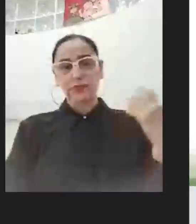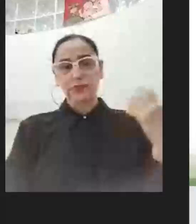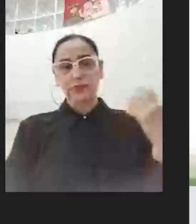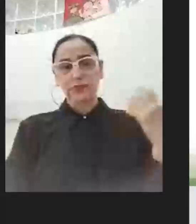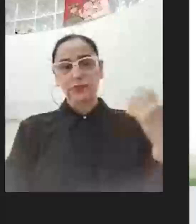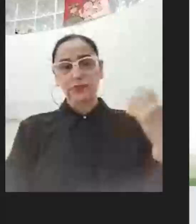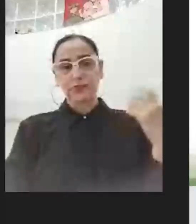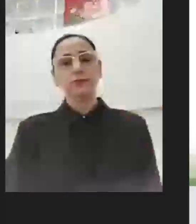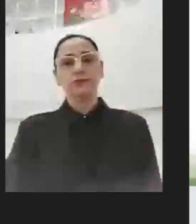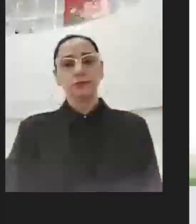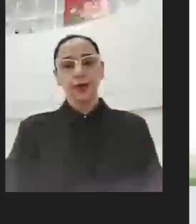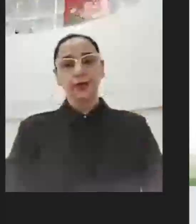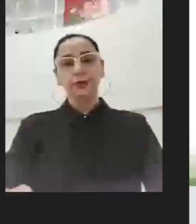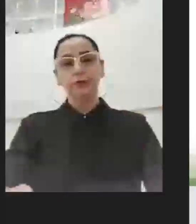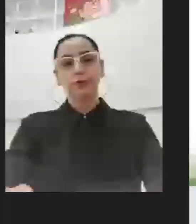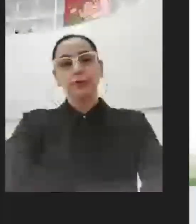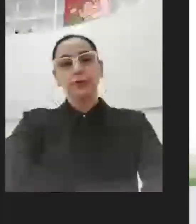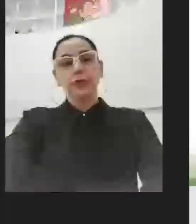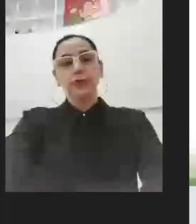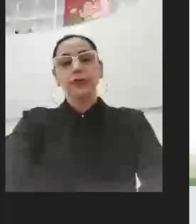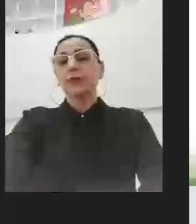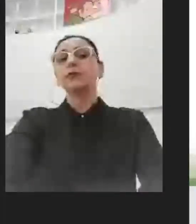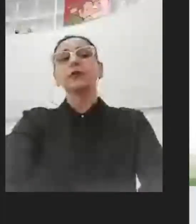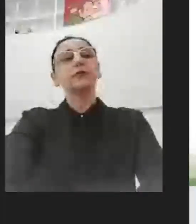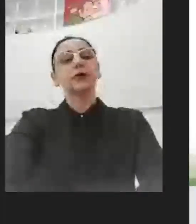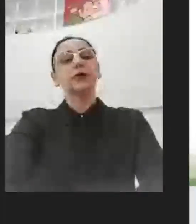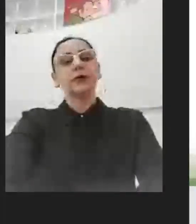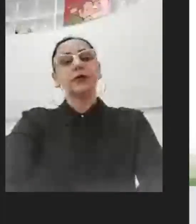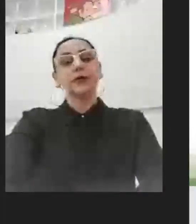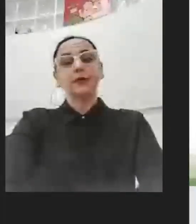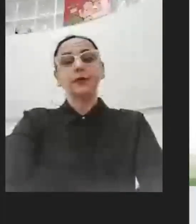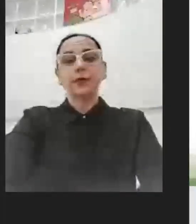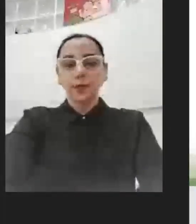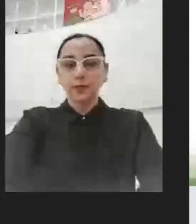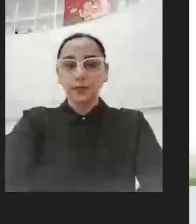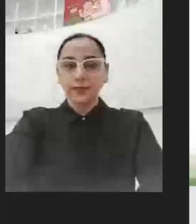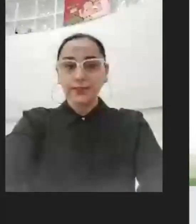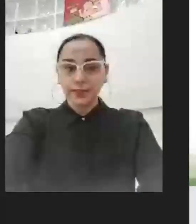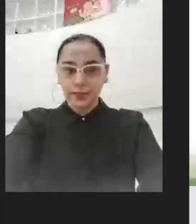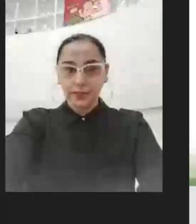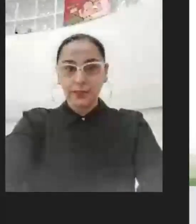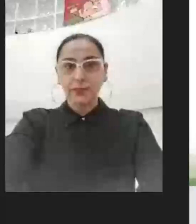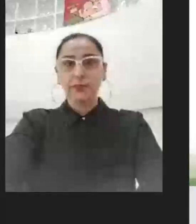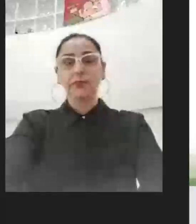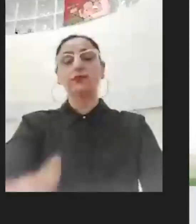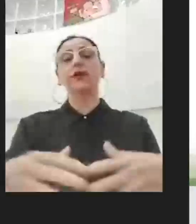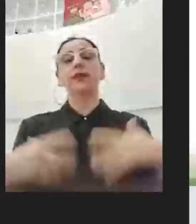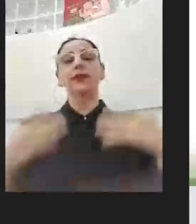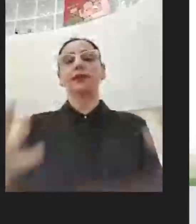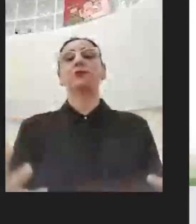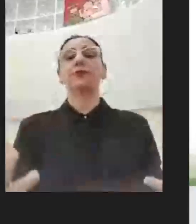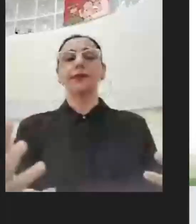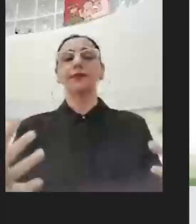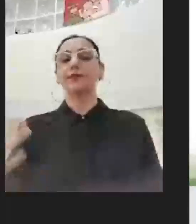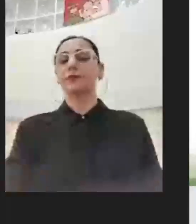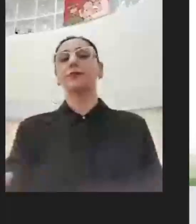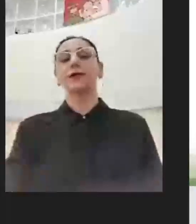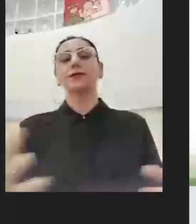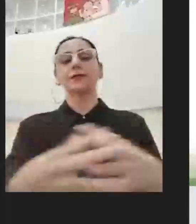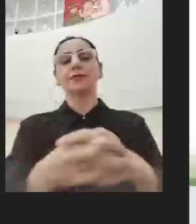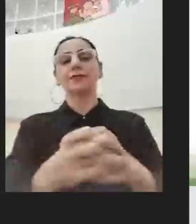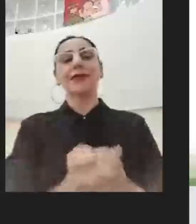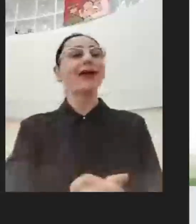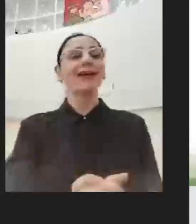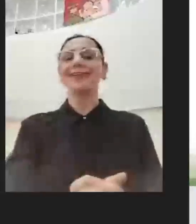vocês verem, nós estamos em 2024 e nem toda mãe tem direito à licença. Então, se vocês estiverem aí